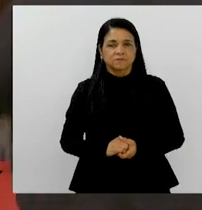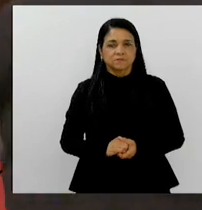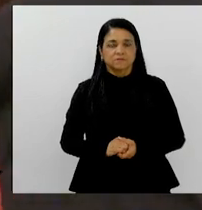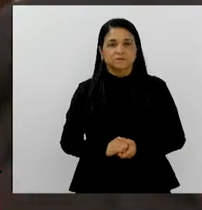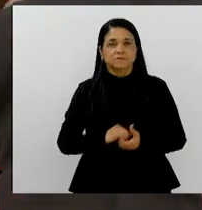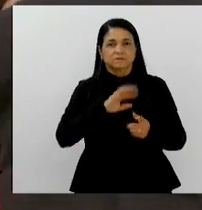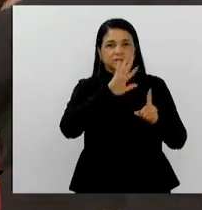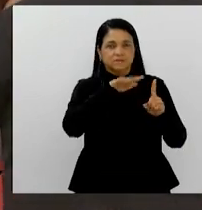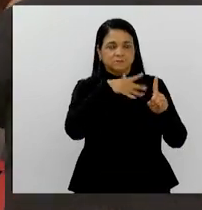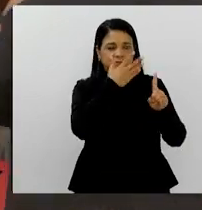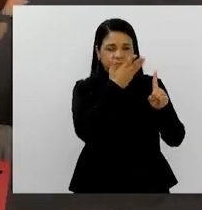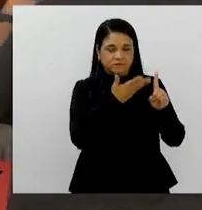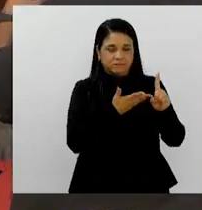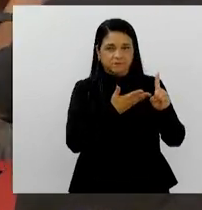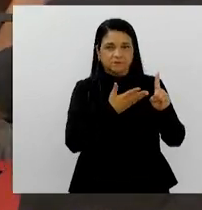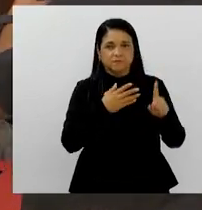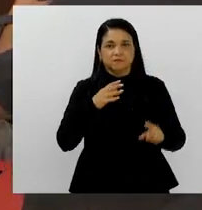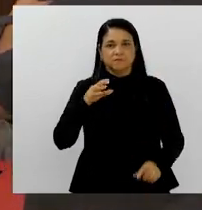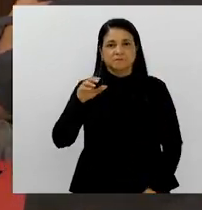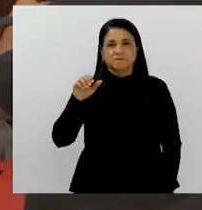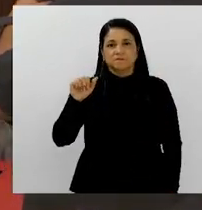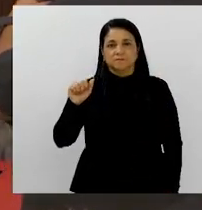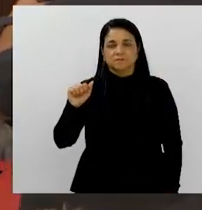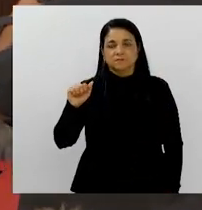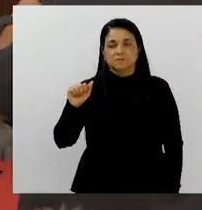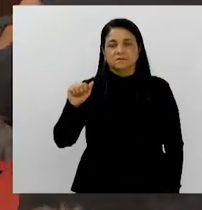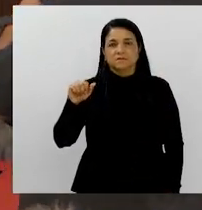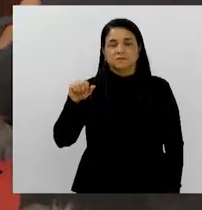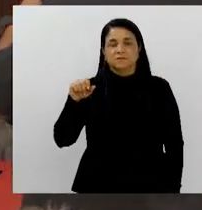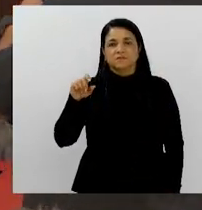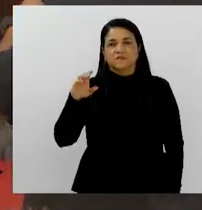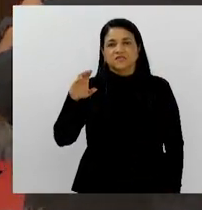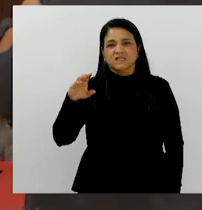Próxima agraciada, Aceile Omiodara.